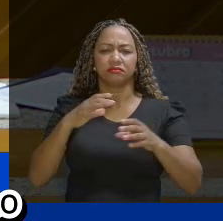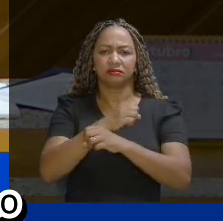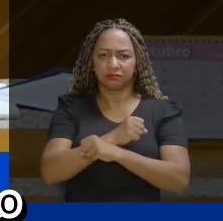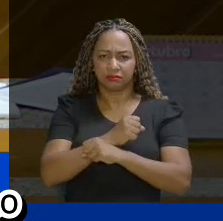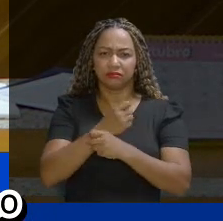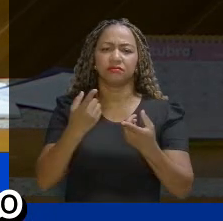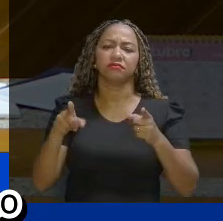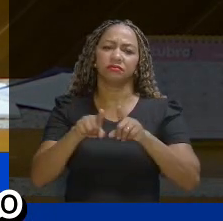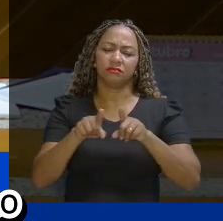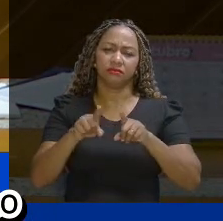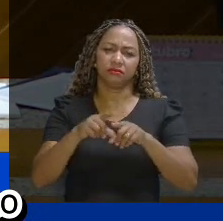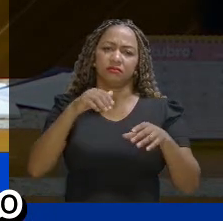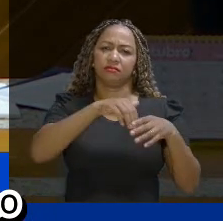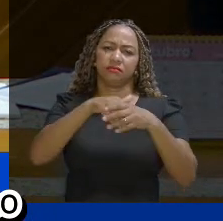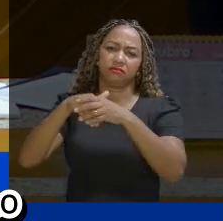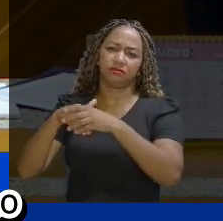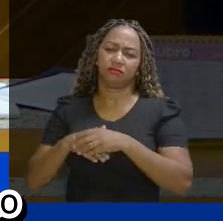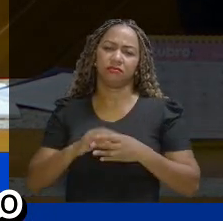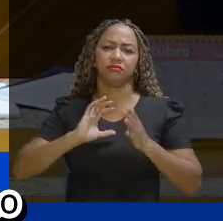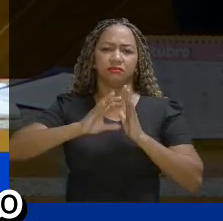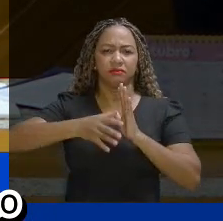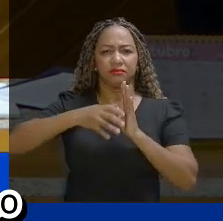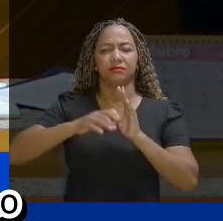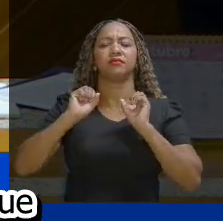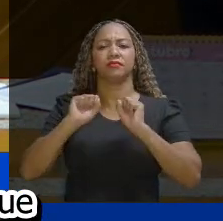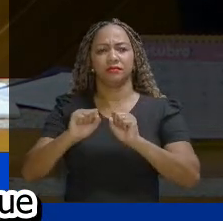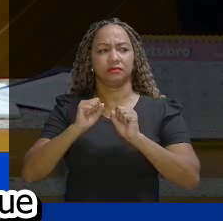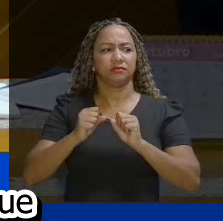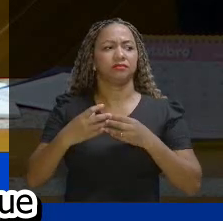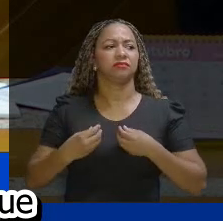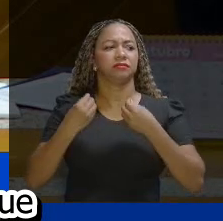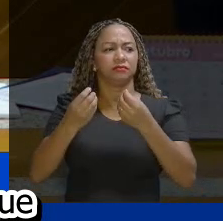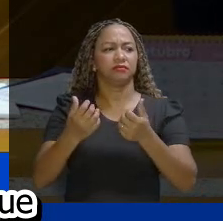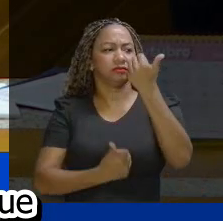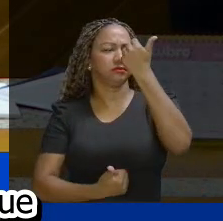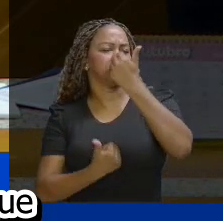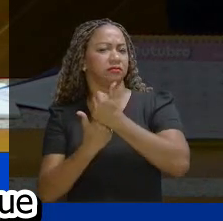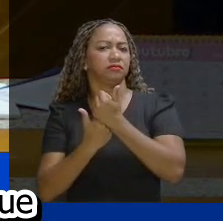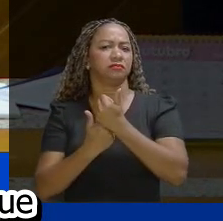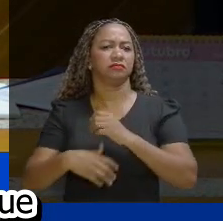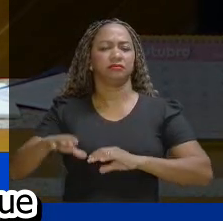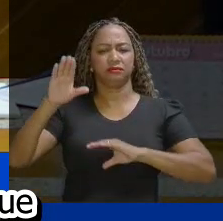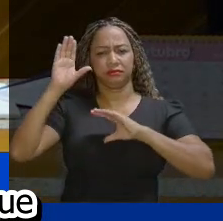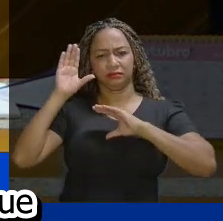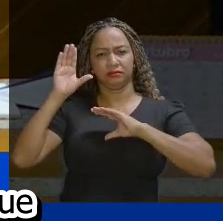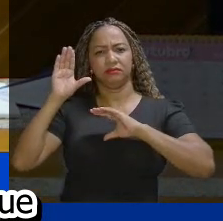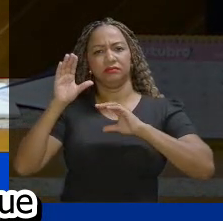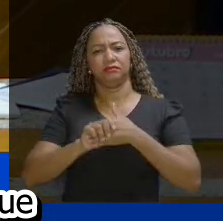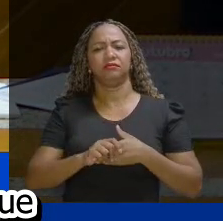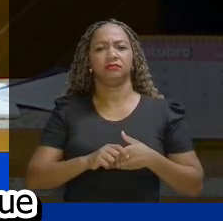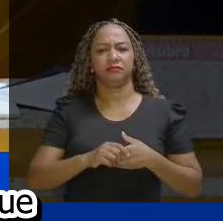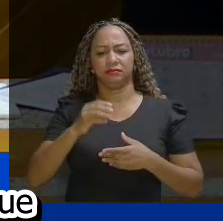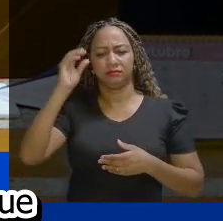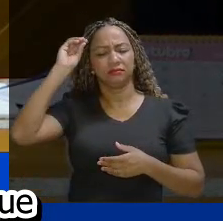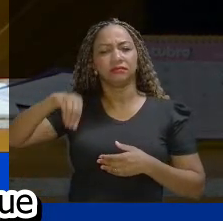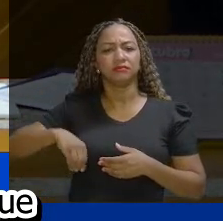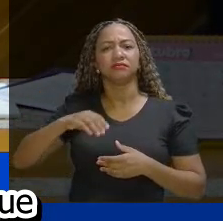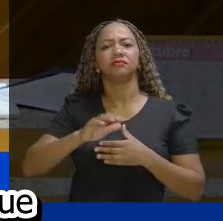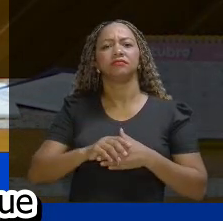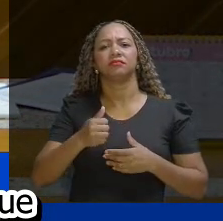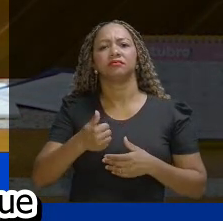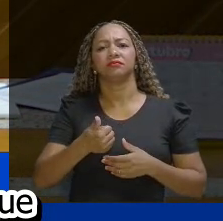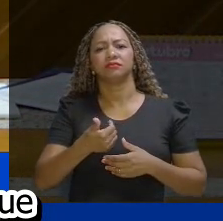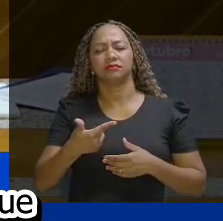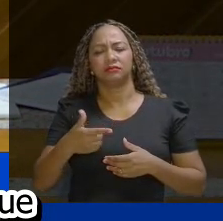acordo embargado, porquanto o partido poderia ter providenciado a substituição das candidatas que renunciaram até o dia 12 de